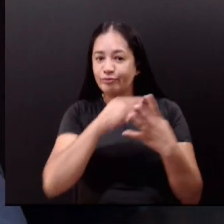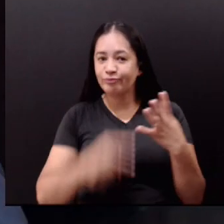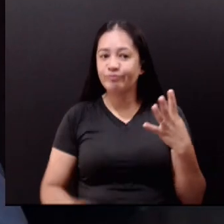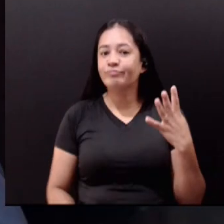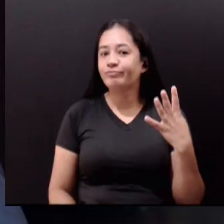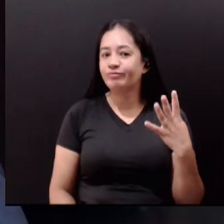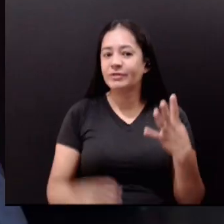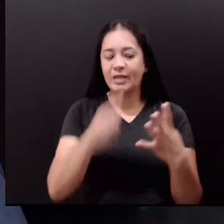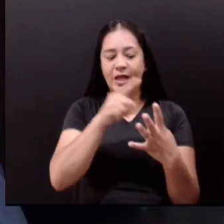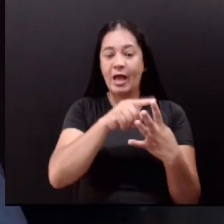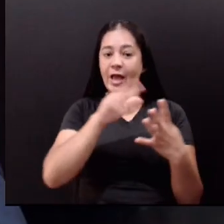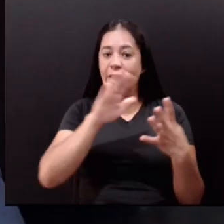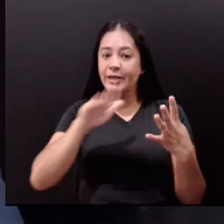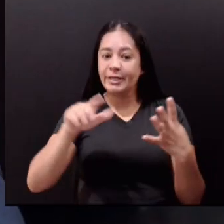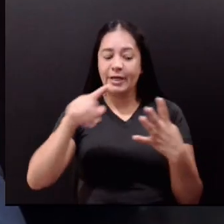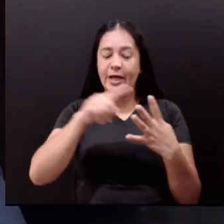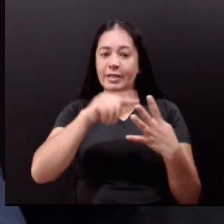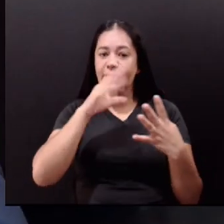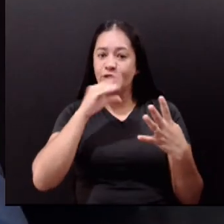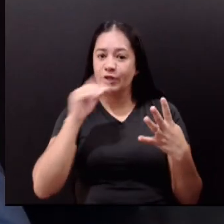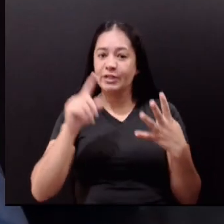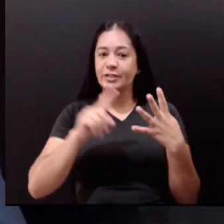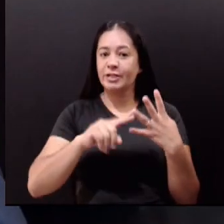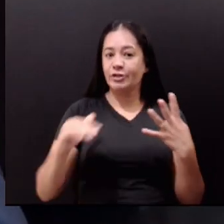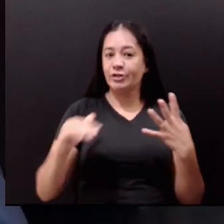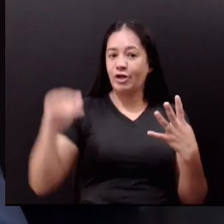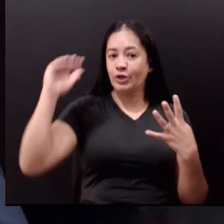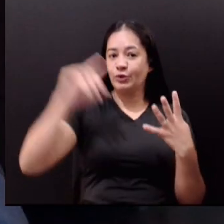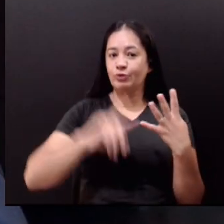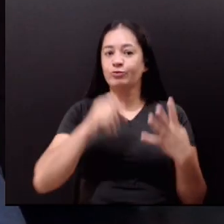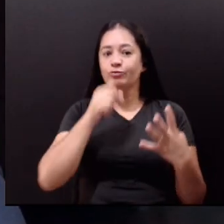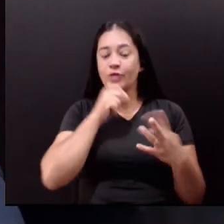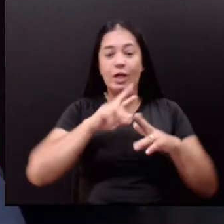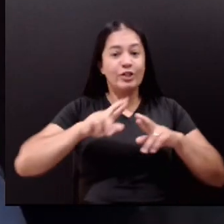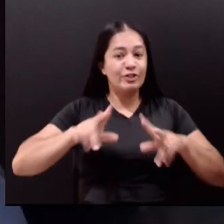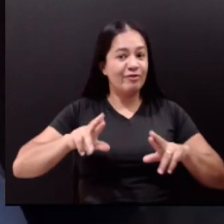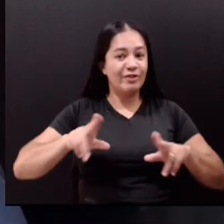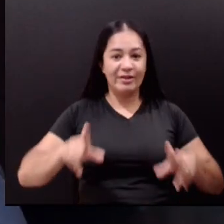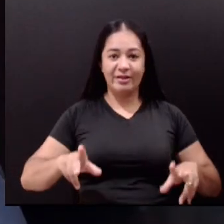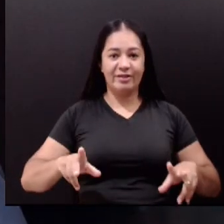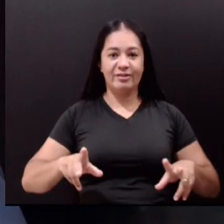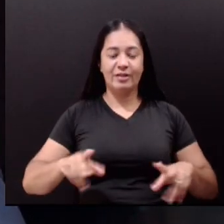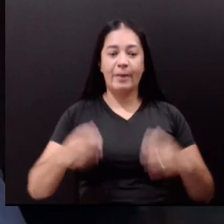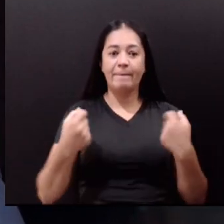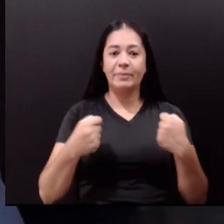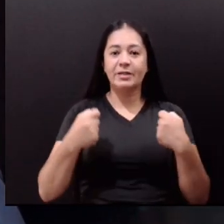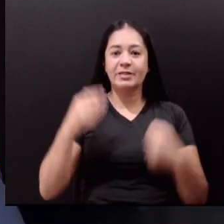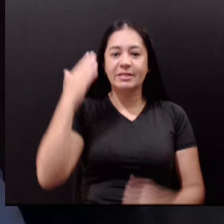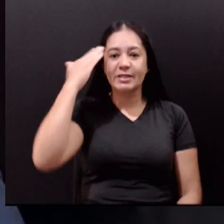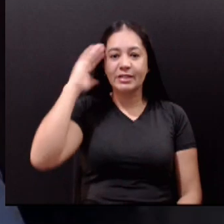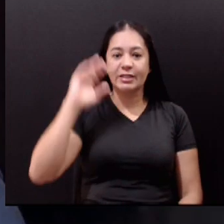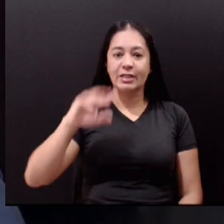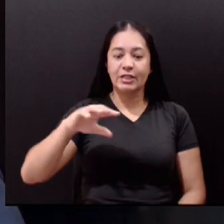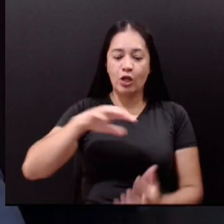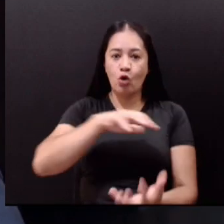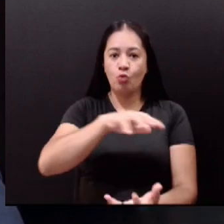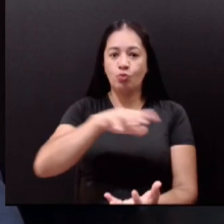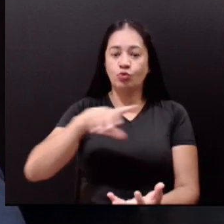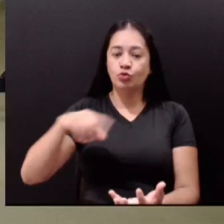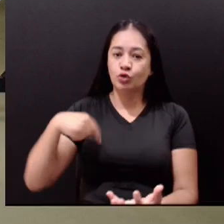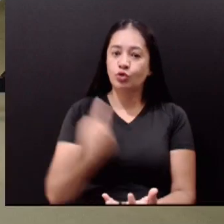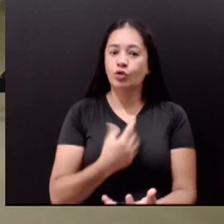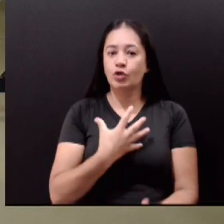adolescentes. Então, é isso, a gente tem que entender o mundo onde o nosso filho está passeando, não é só mais a rua de frente de